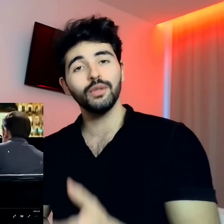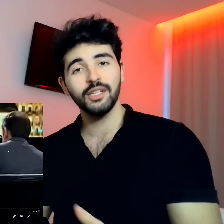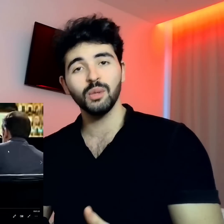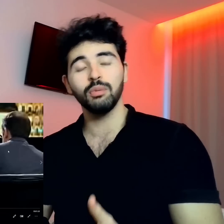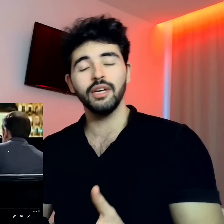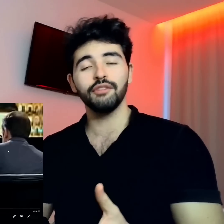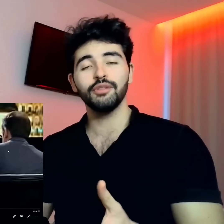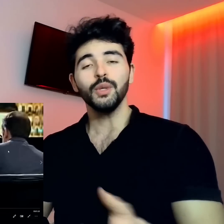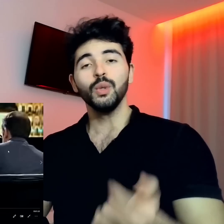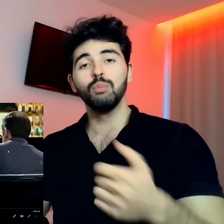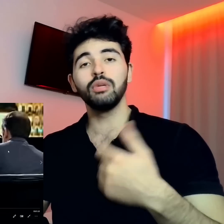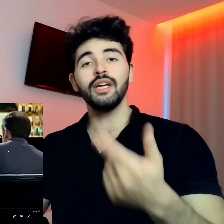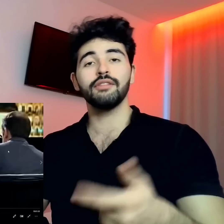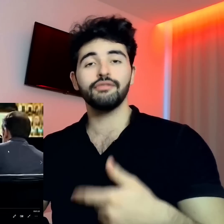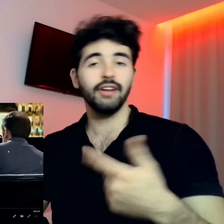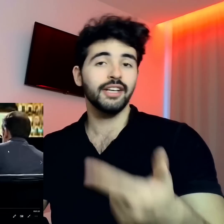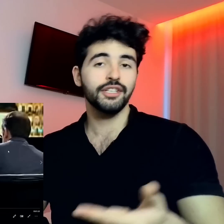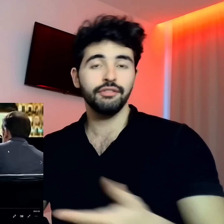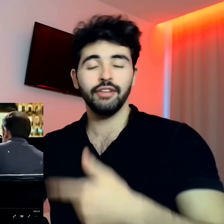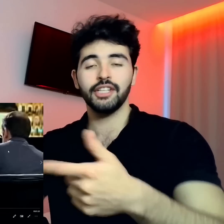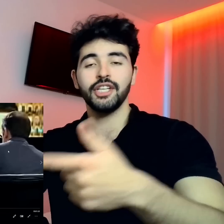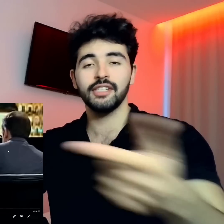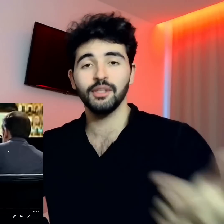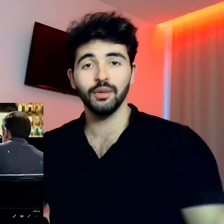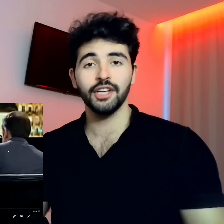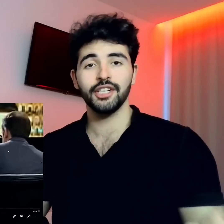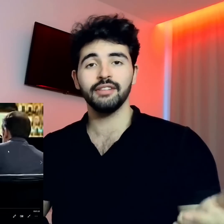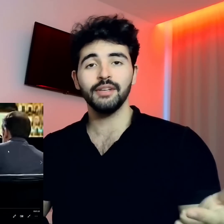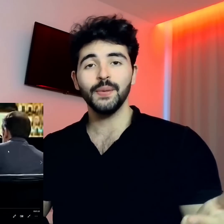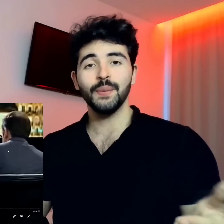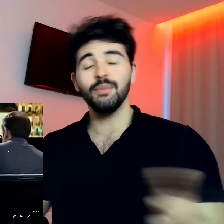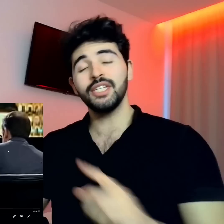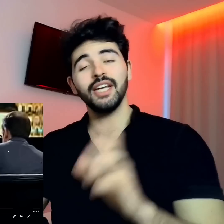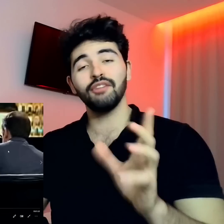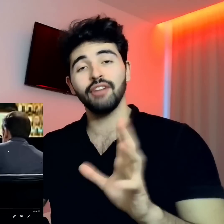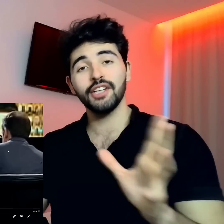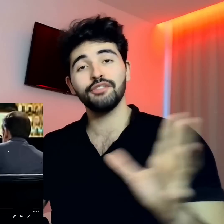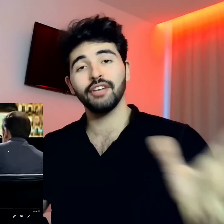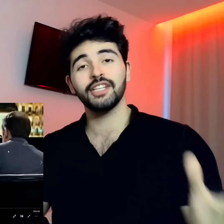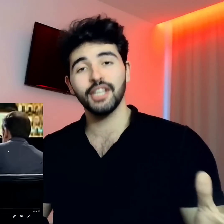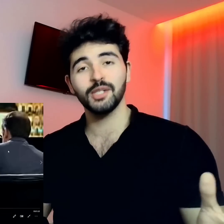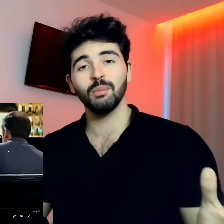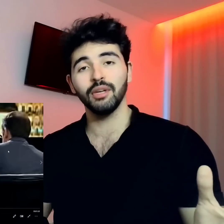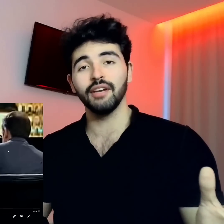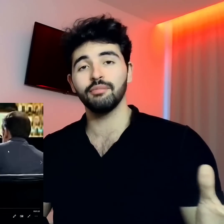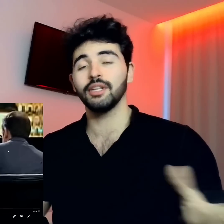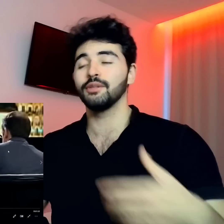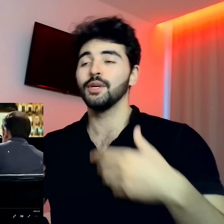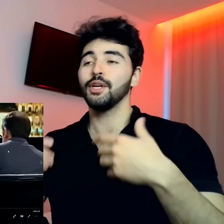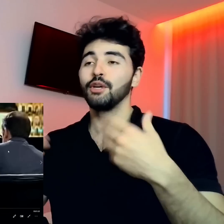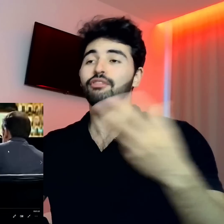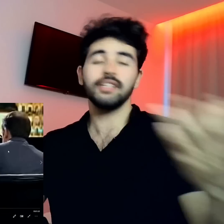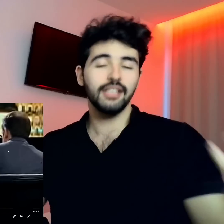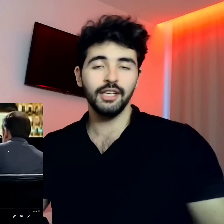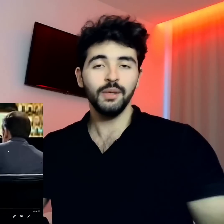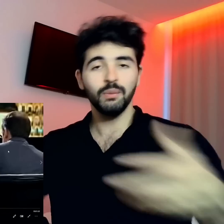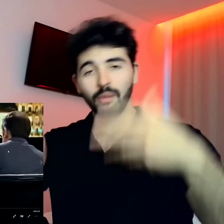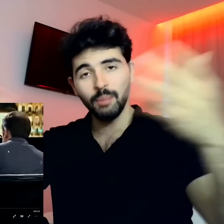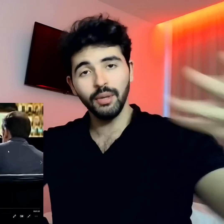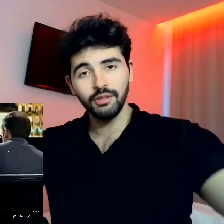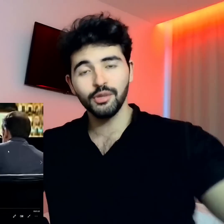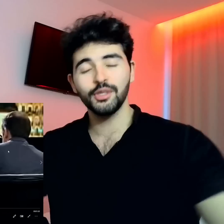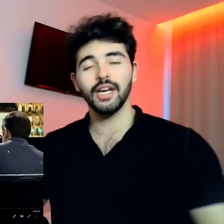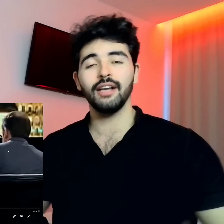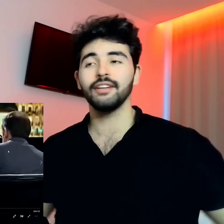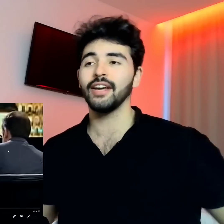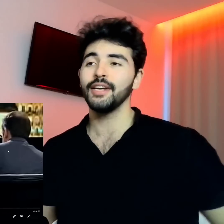não acontece ao Polígrafo. O Polígrafo faz fact-checks a toda a gente, mas ninguém faz fact-checks ao Polígrafo. Portanto, eu faço aqui um